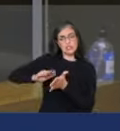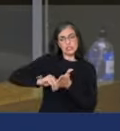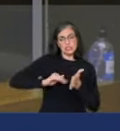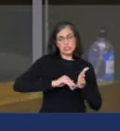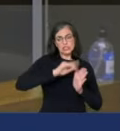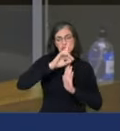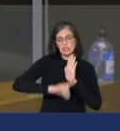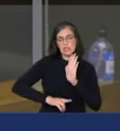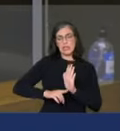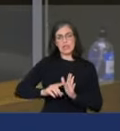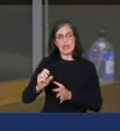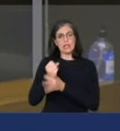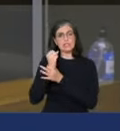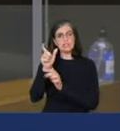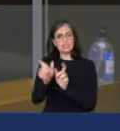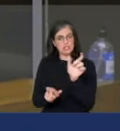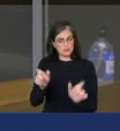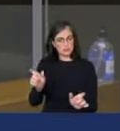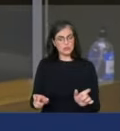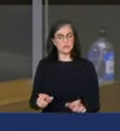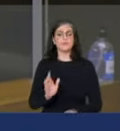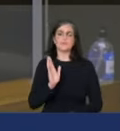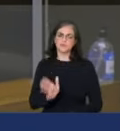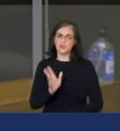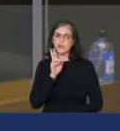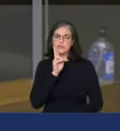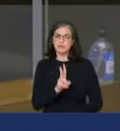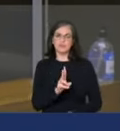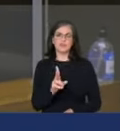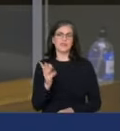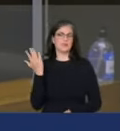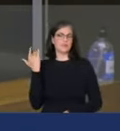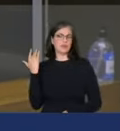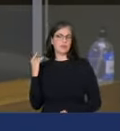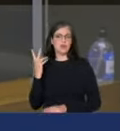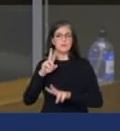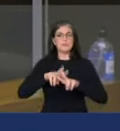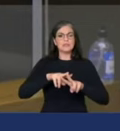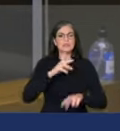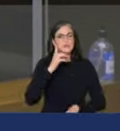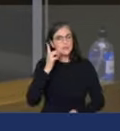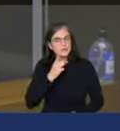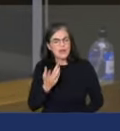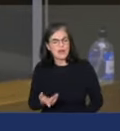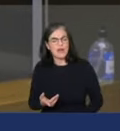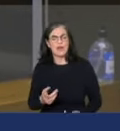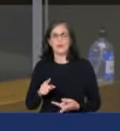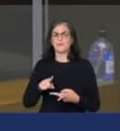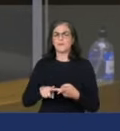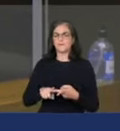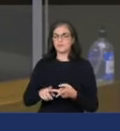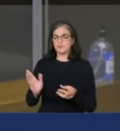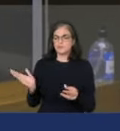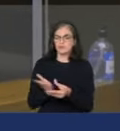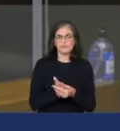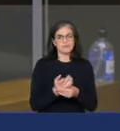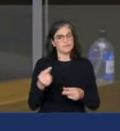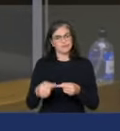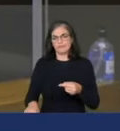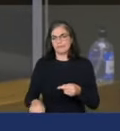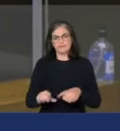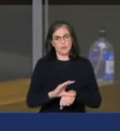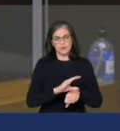individuais e isso nós vimos desde a prisão de um deputado instauração de inquéritos inconstitucionais